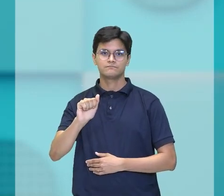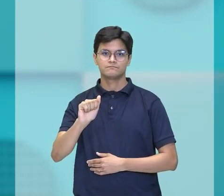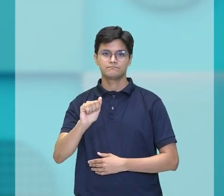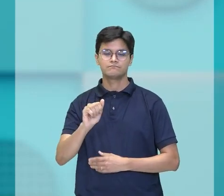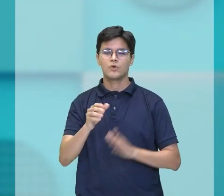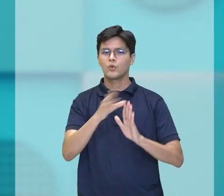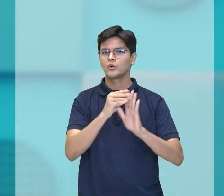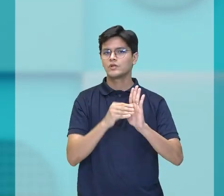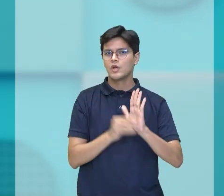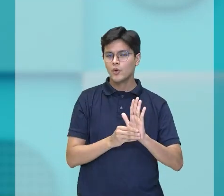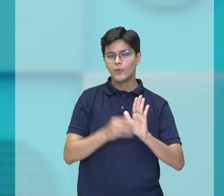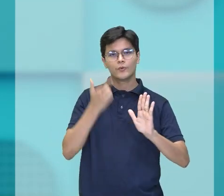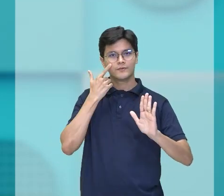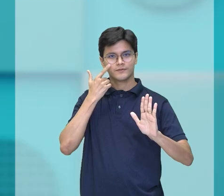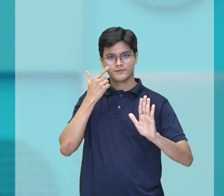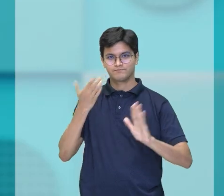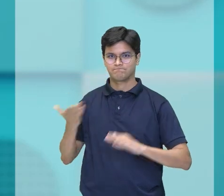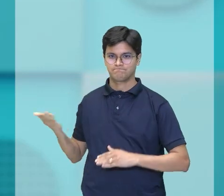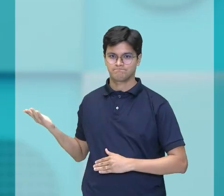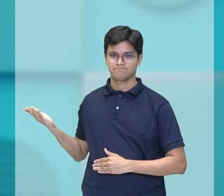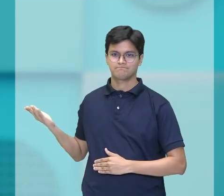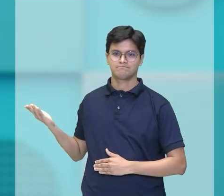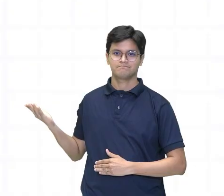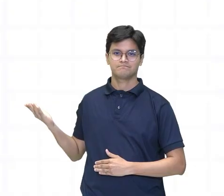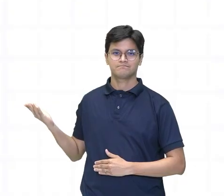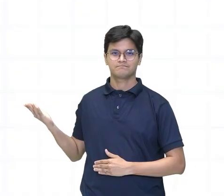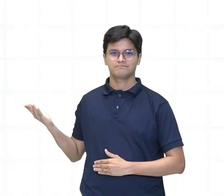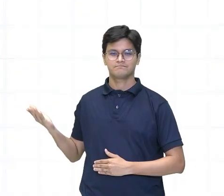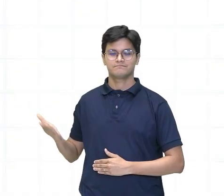conferir o nosso conteúdo de hoje.